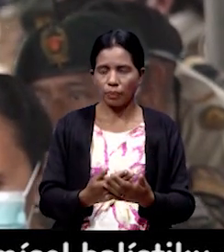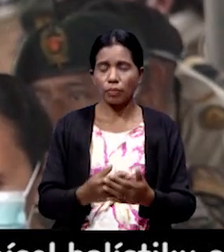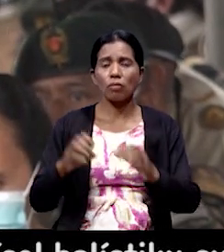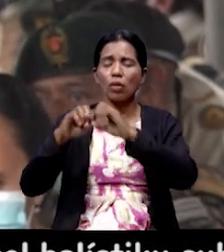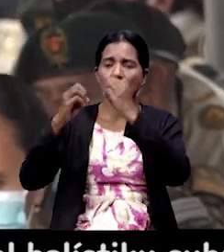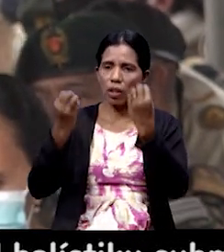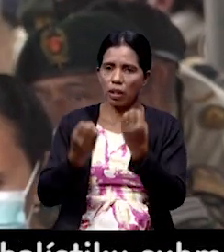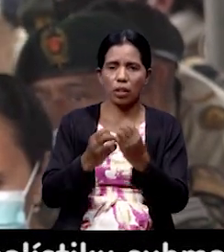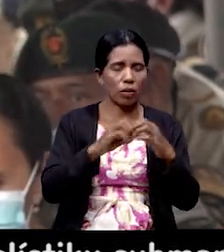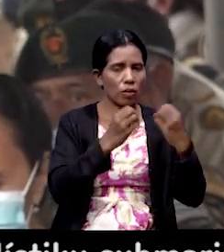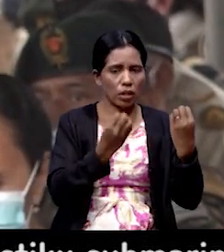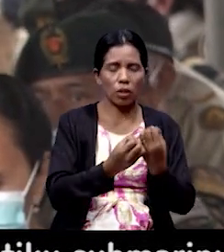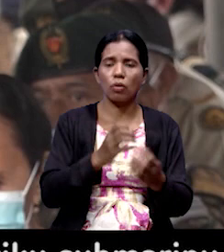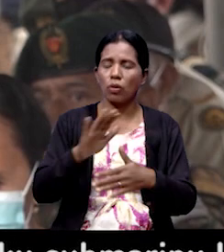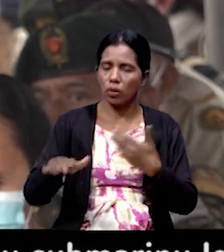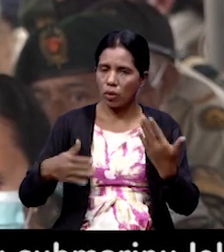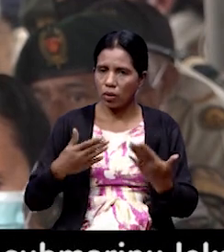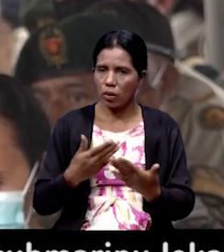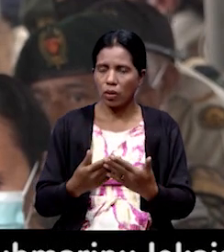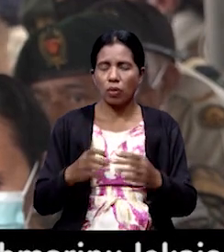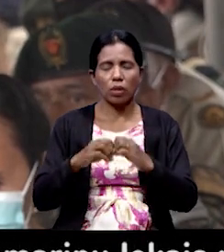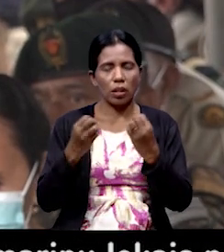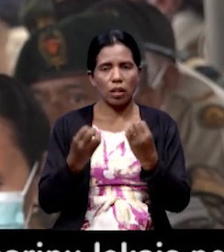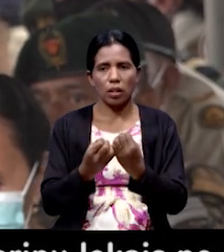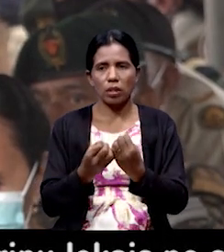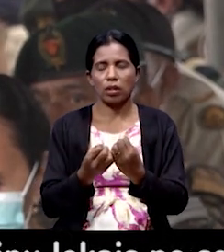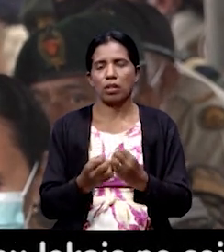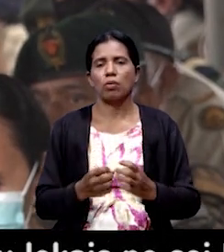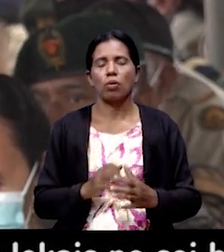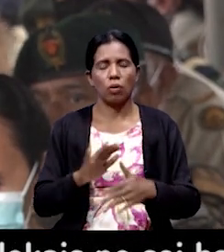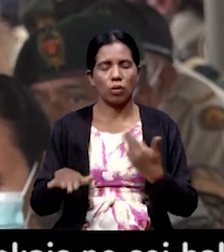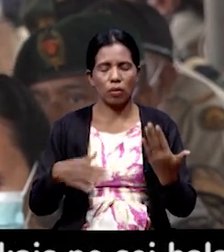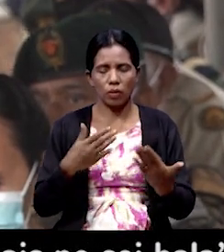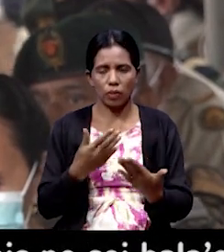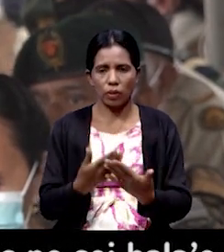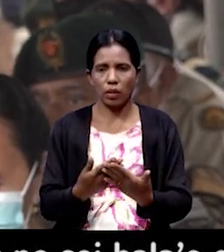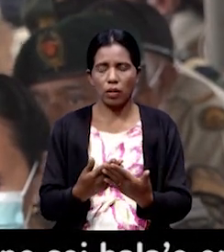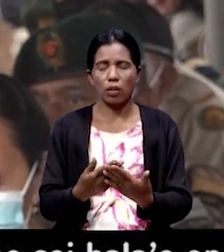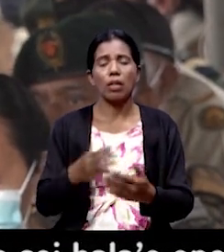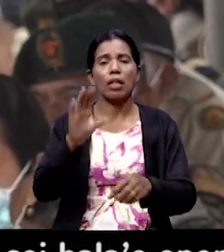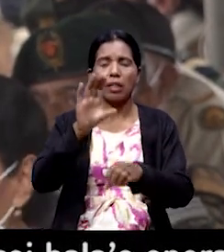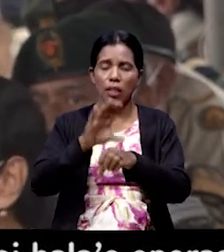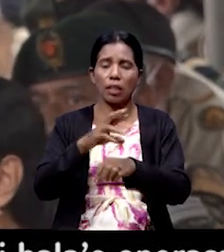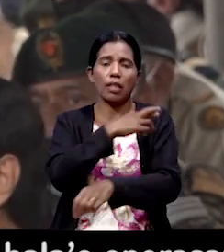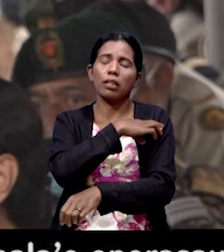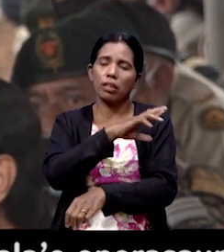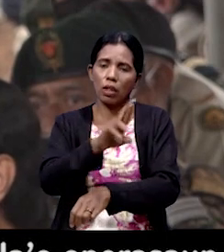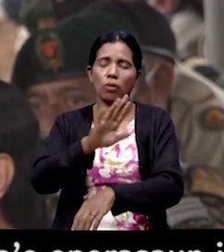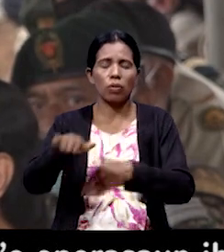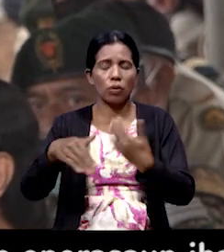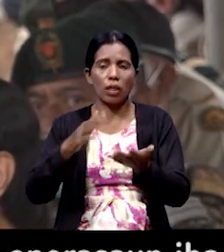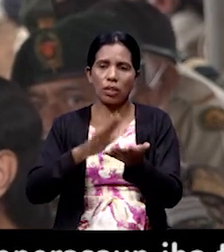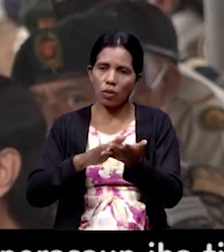organização resistência, organização não governamental Sira, ordem religiosa Sira, escolas,